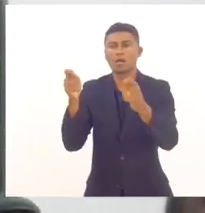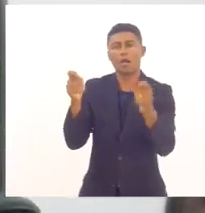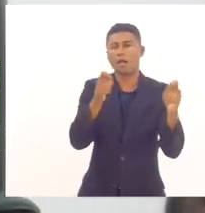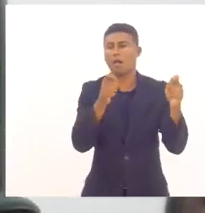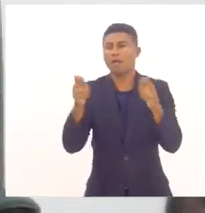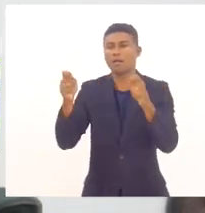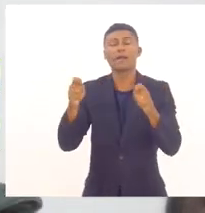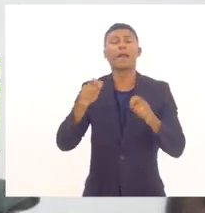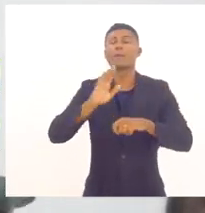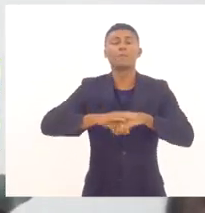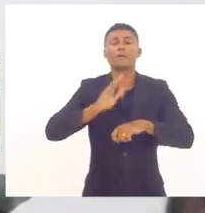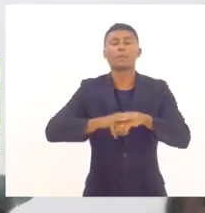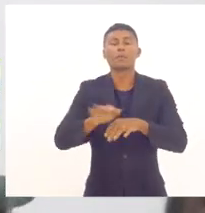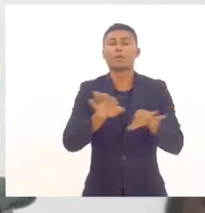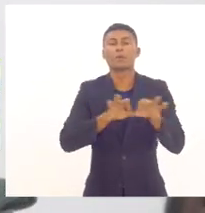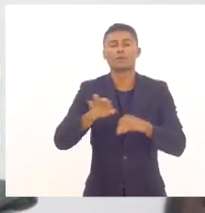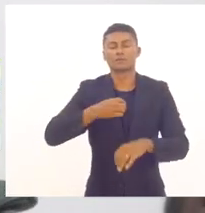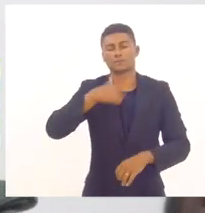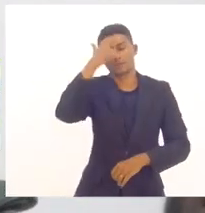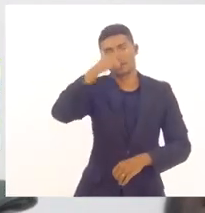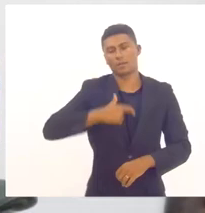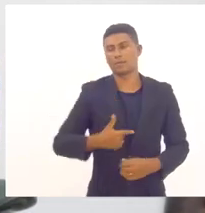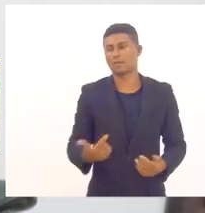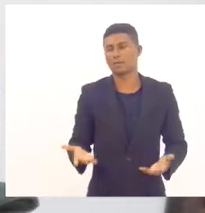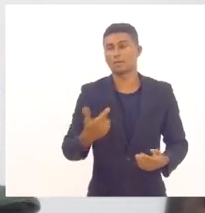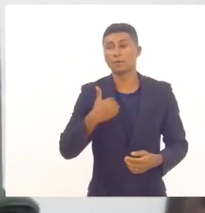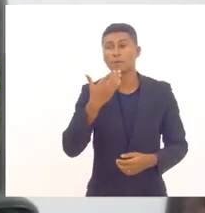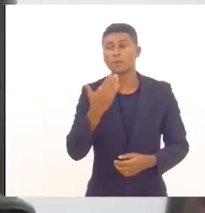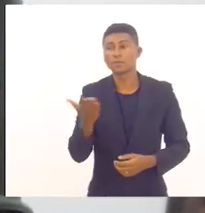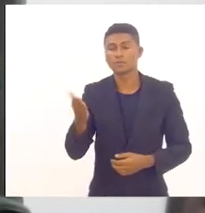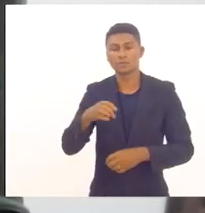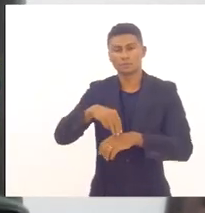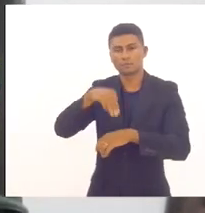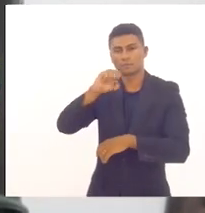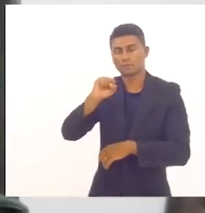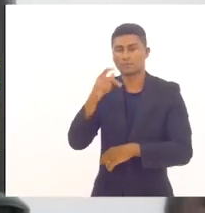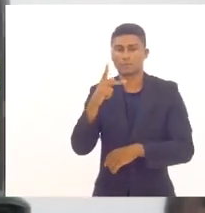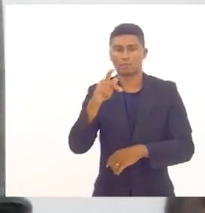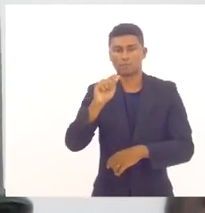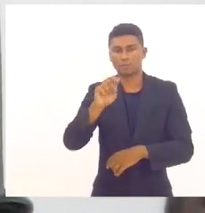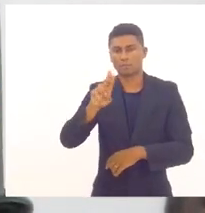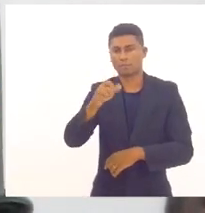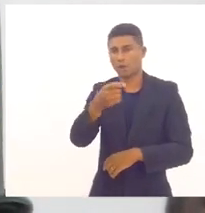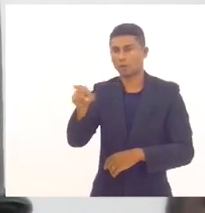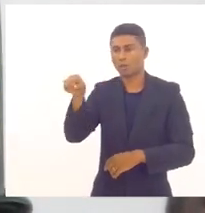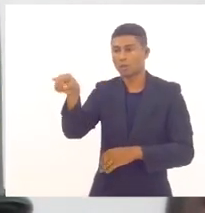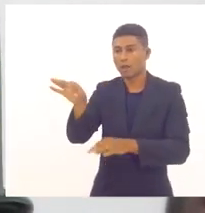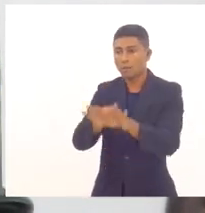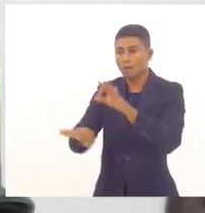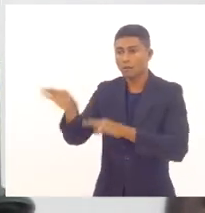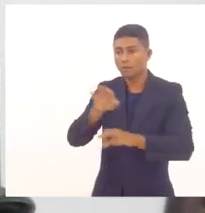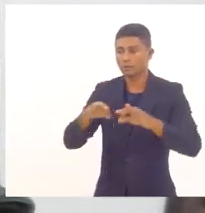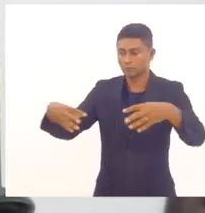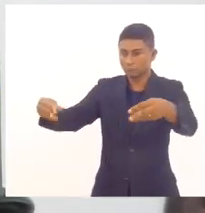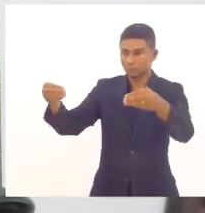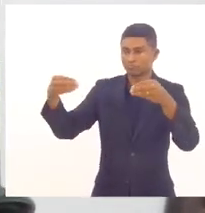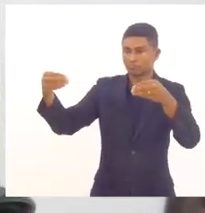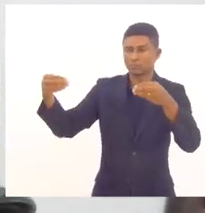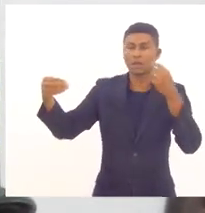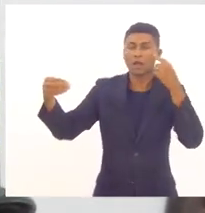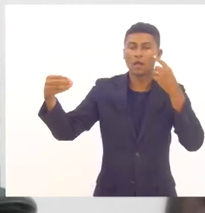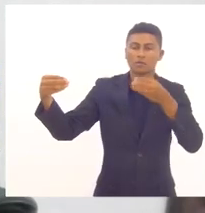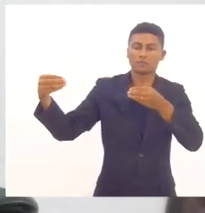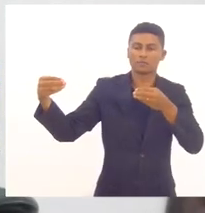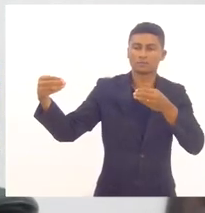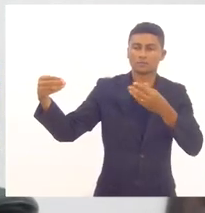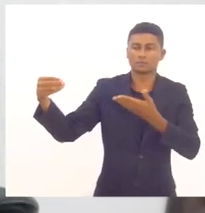Rio Branco. Eu pedi ao mestre Paulão para fazer o cartaz. E o cartaz está aqui.